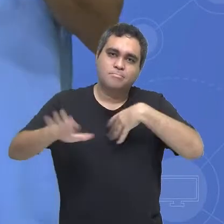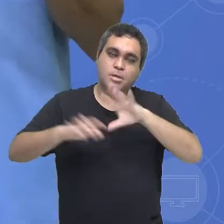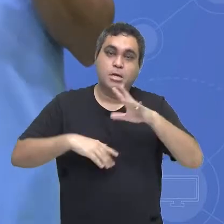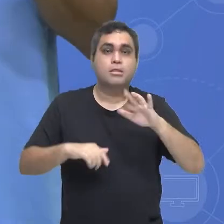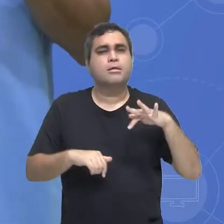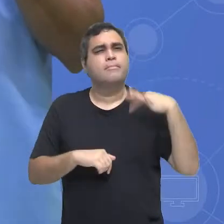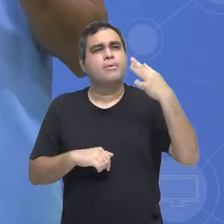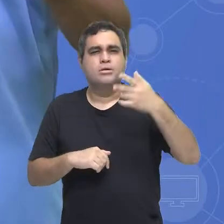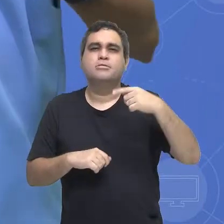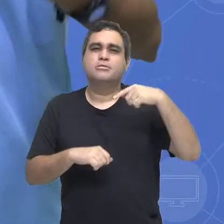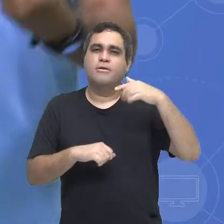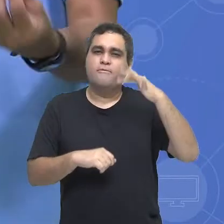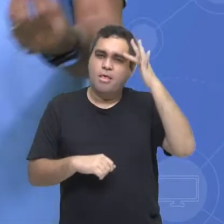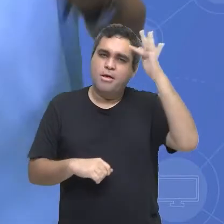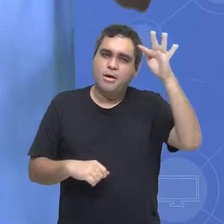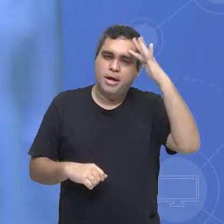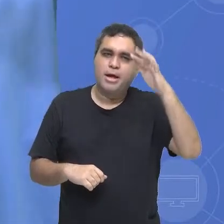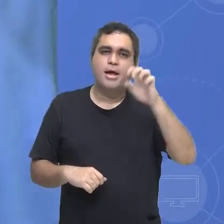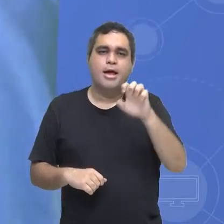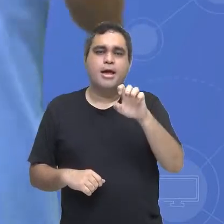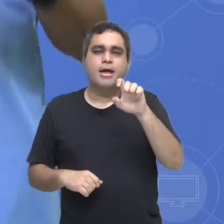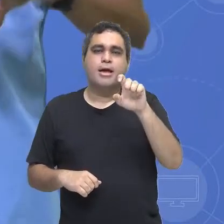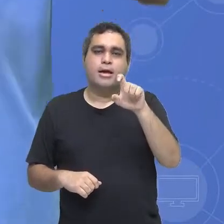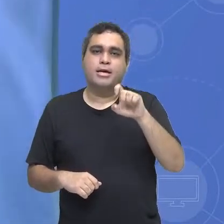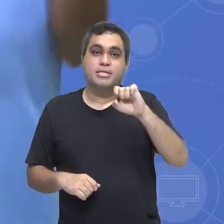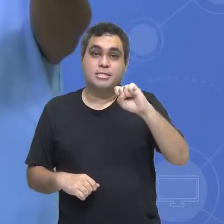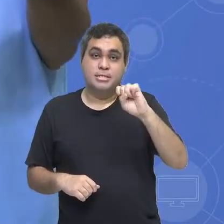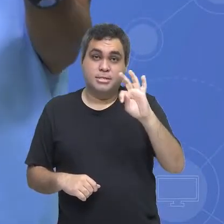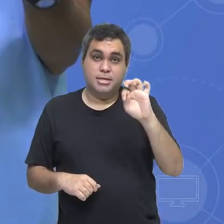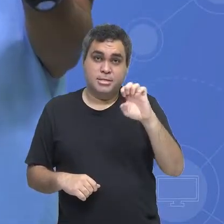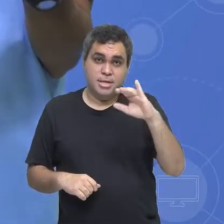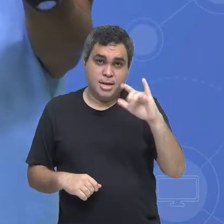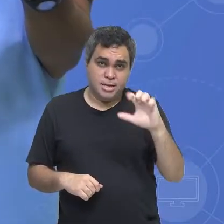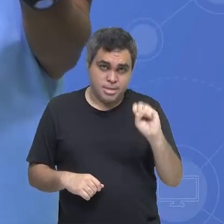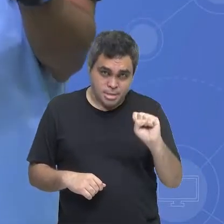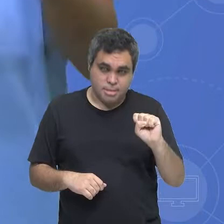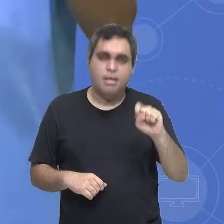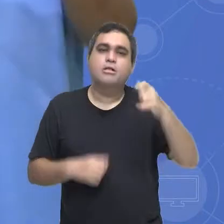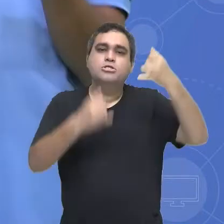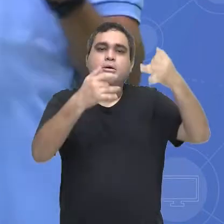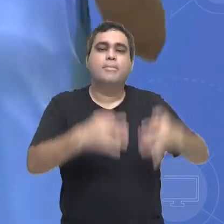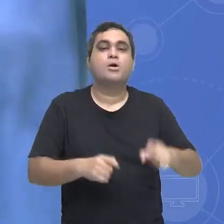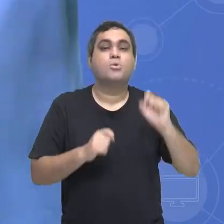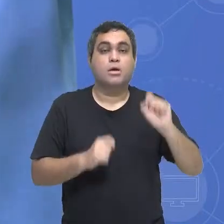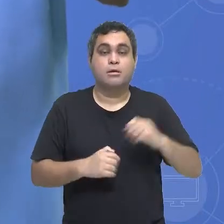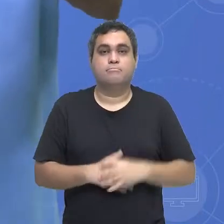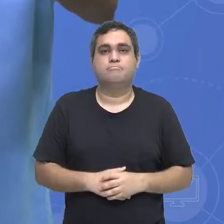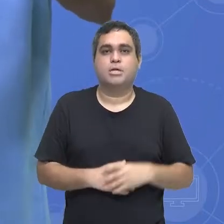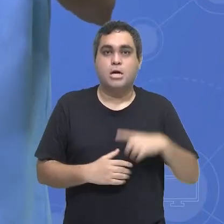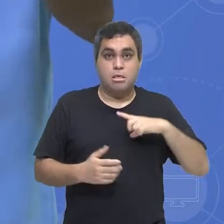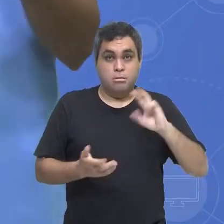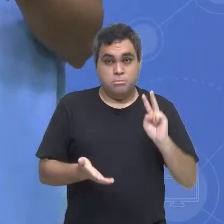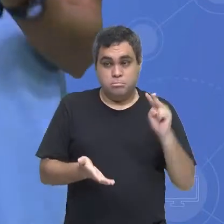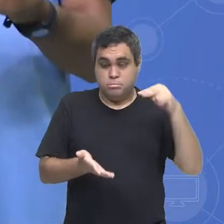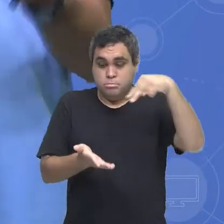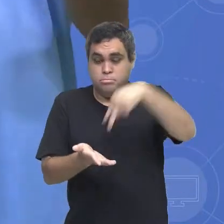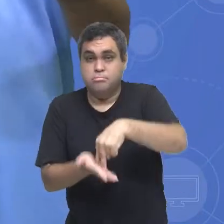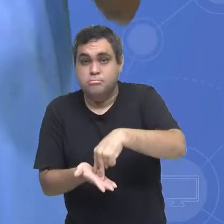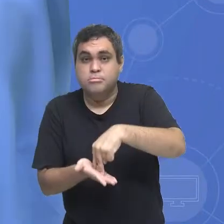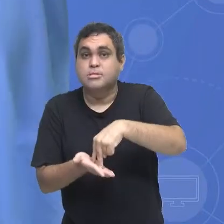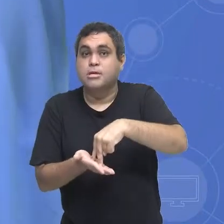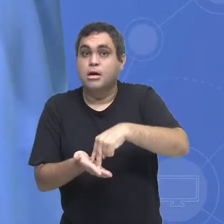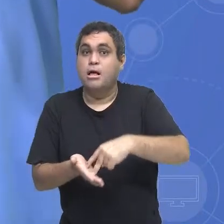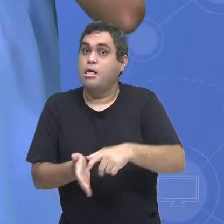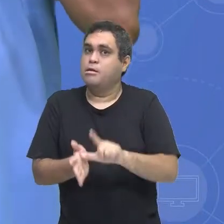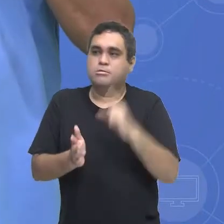existencialista, que é uma filosofia que diz que quando eu venho ao mundo, eu não sei ainda que eu estou nesse mundo, mas a partir do momento que eu estou nesse mundo, eu